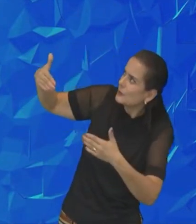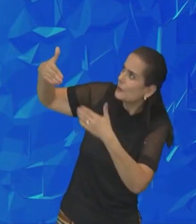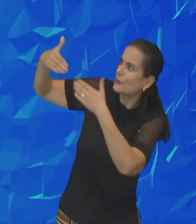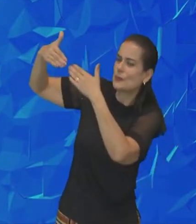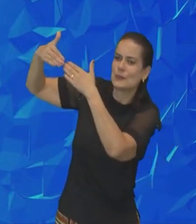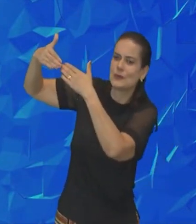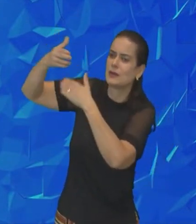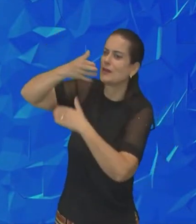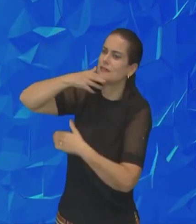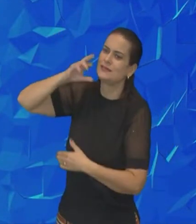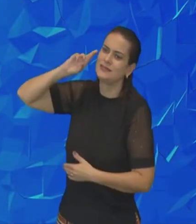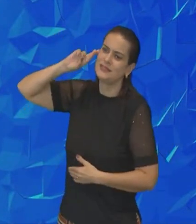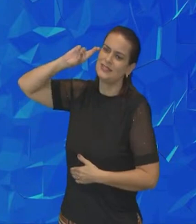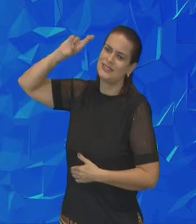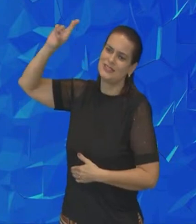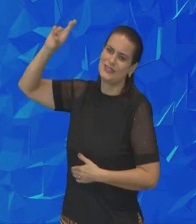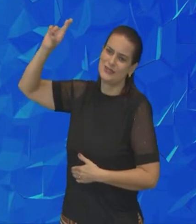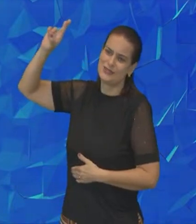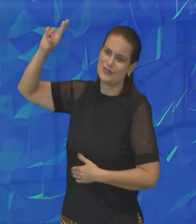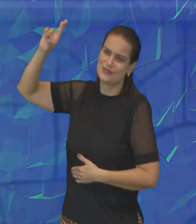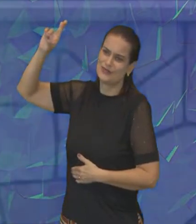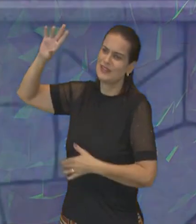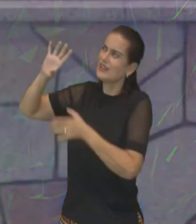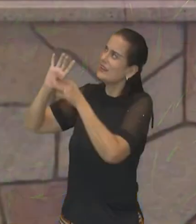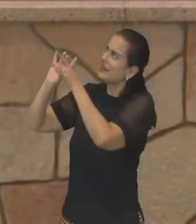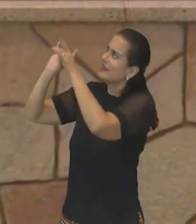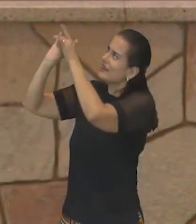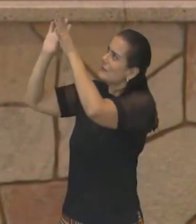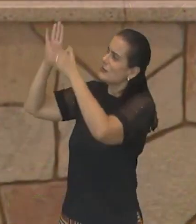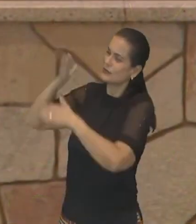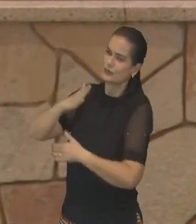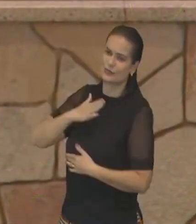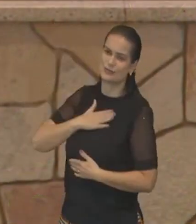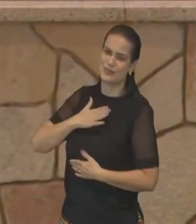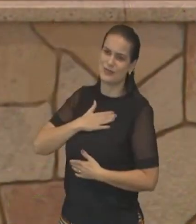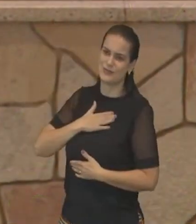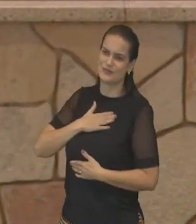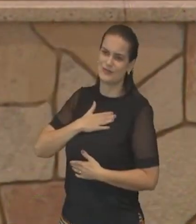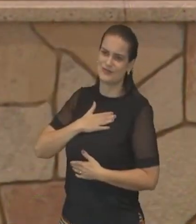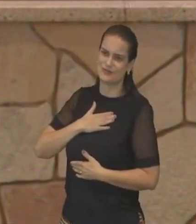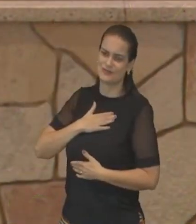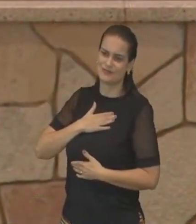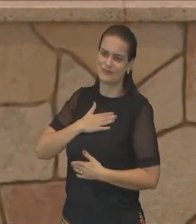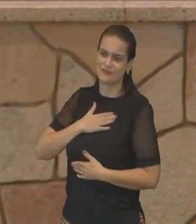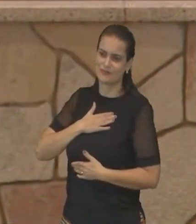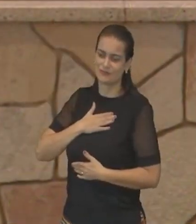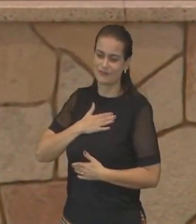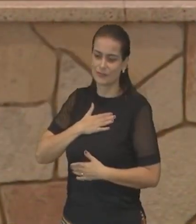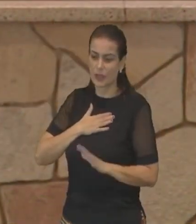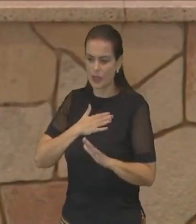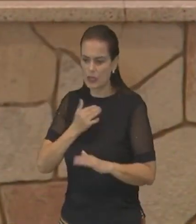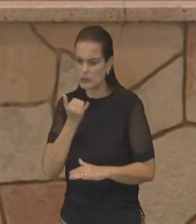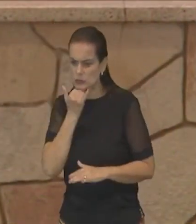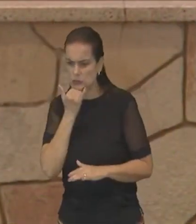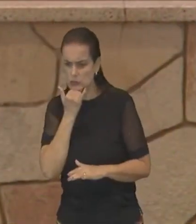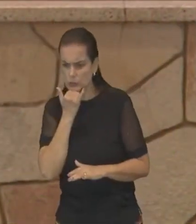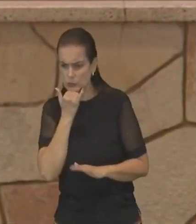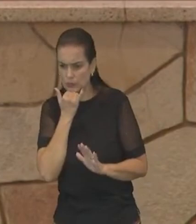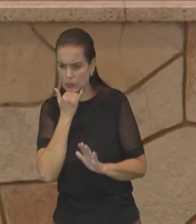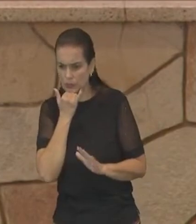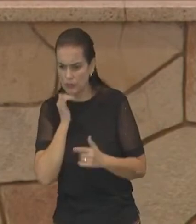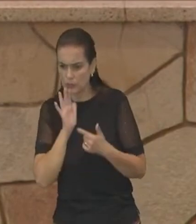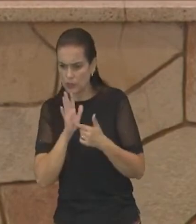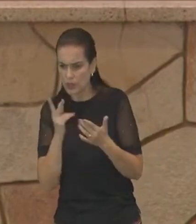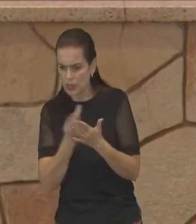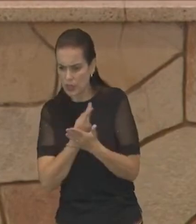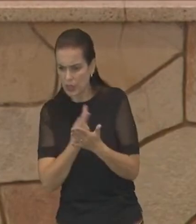presença, ó Senhor, rocha minha e libertador meu. A referência está equivocada, querido, eu passei equivocado para você,